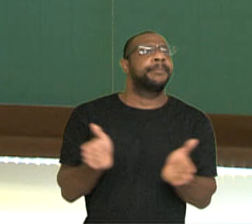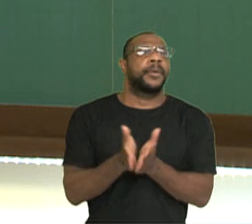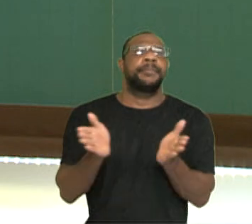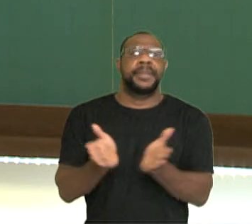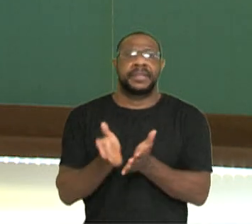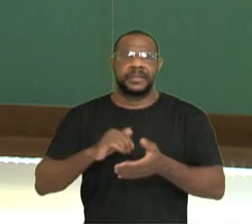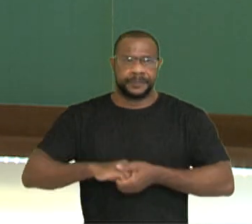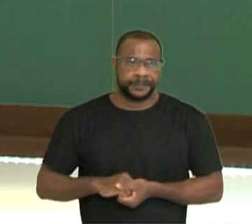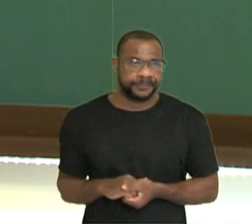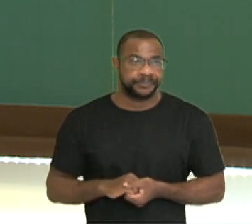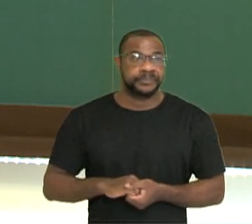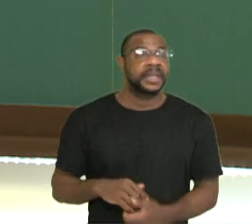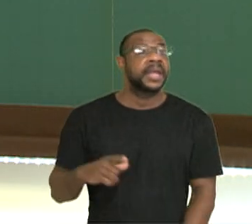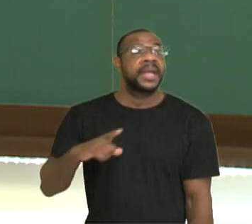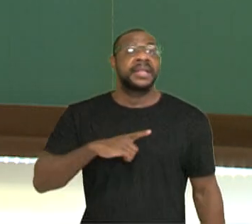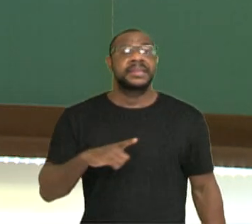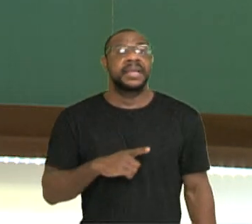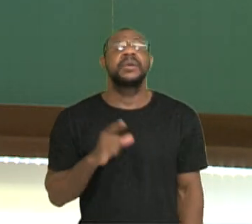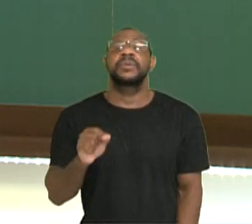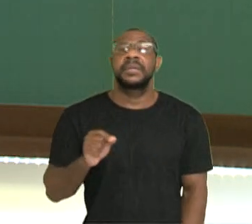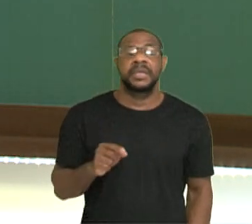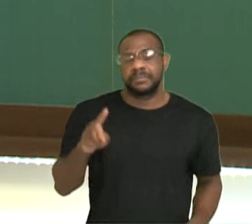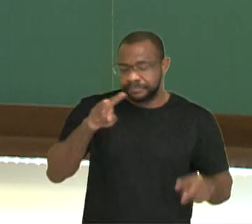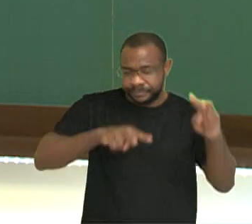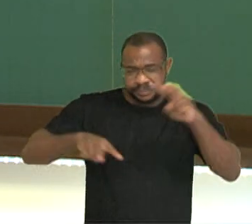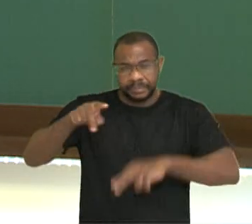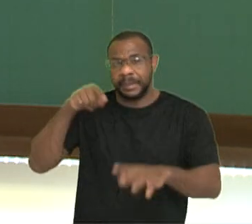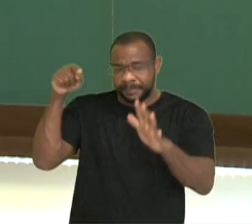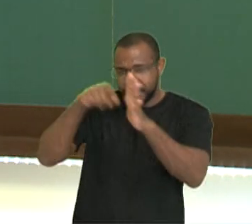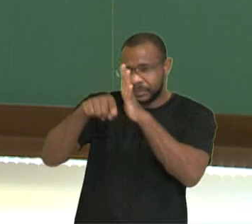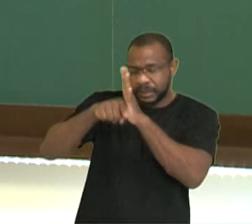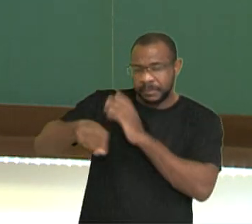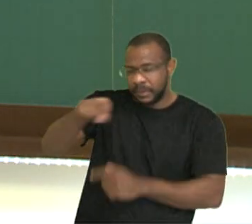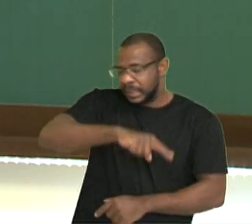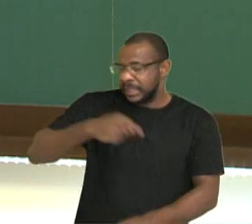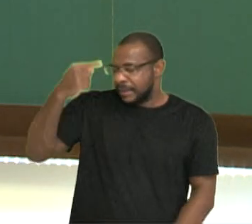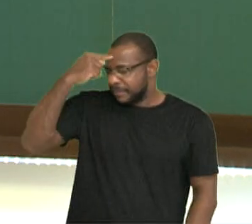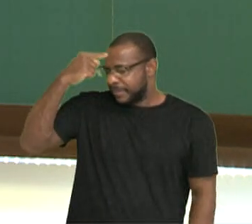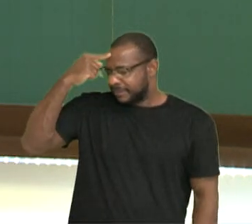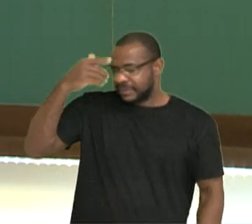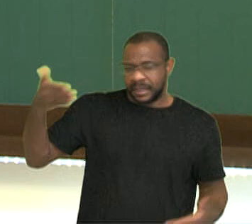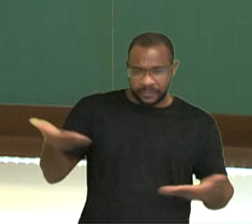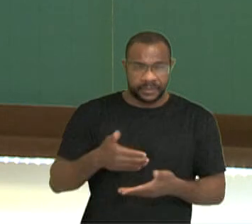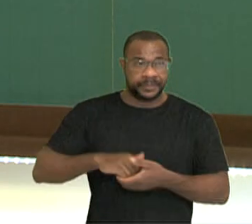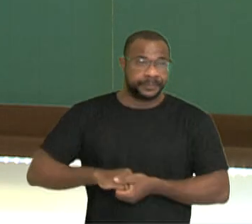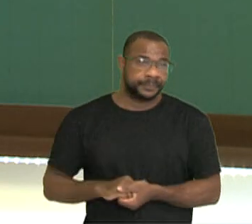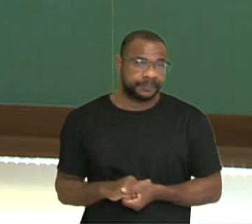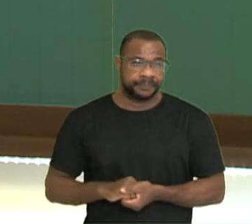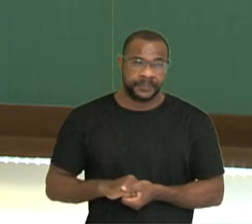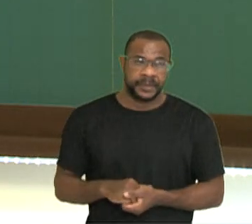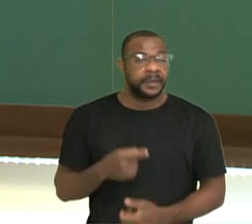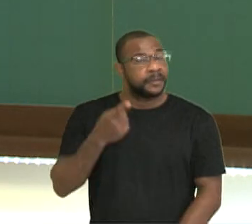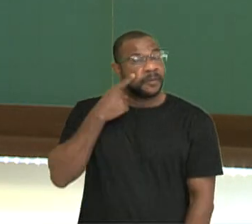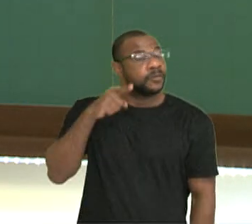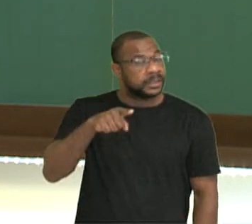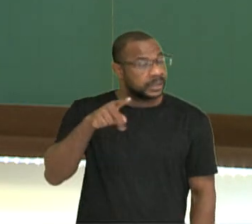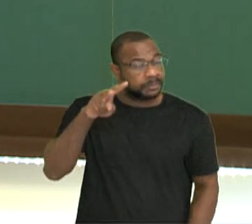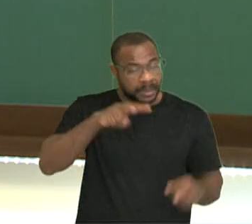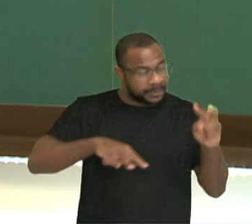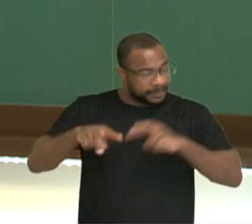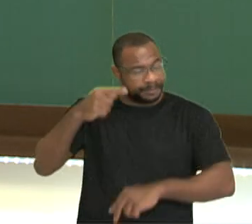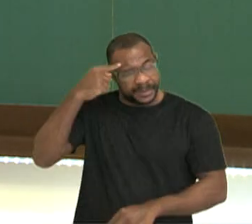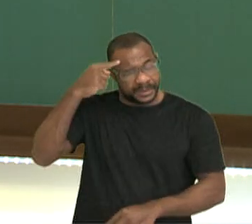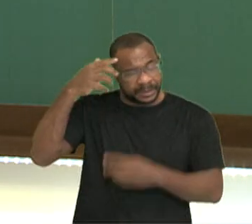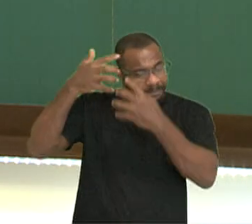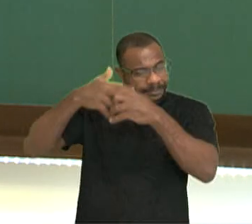aí nós temos então uma análise ali, uma perguntinha para vocês pensarem a respeito. Agora vejo vocês analisarem